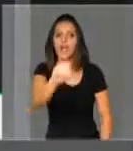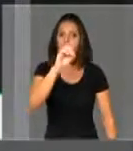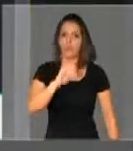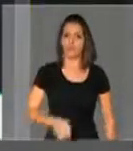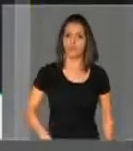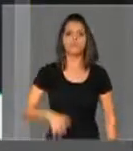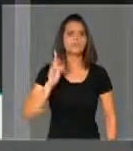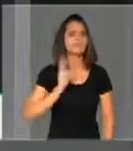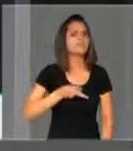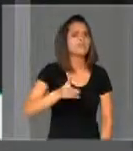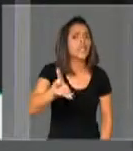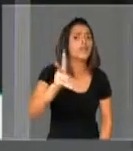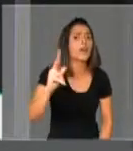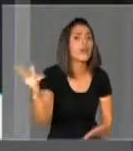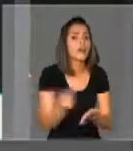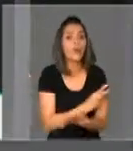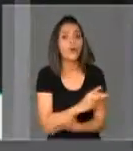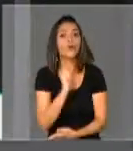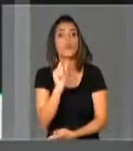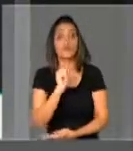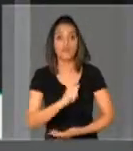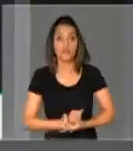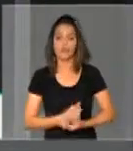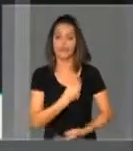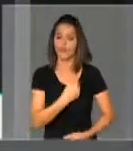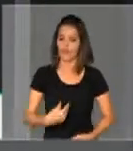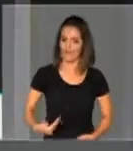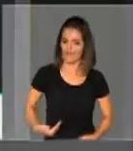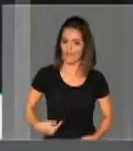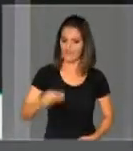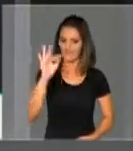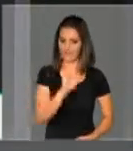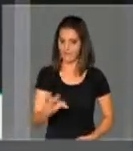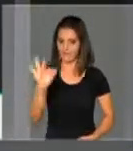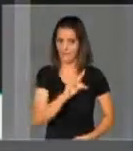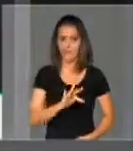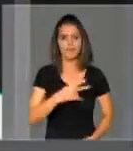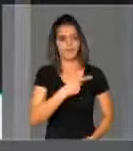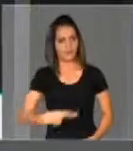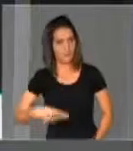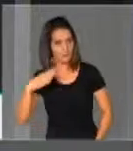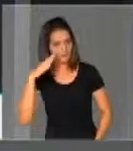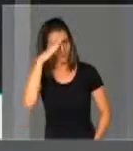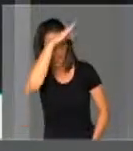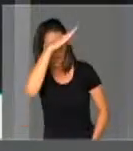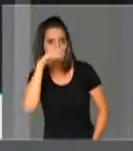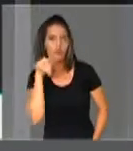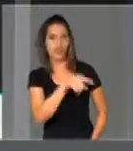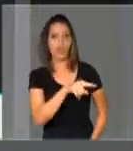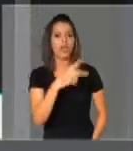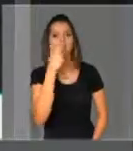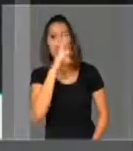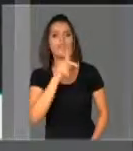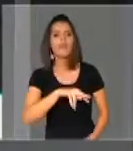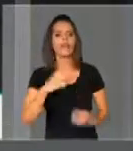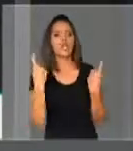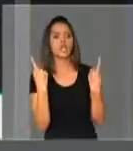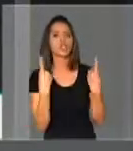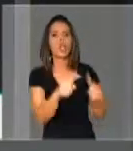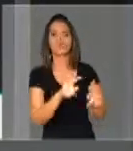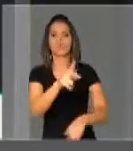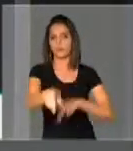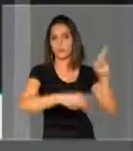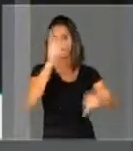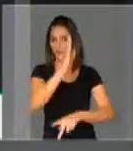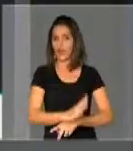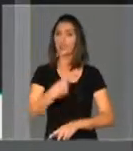não todas as vezes que o governo federal, que o presidente Bolsonaro se colocar contra